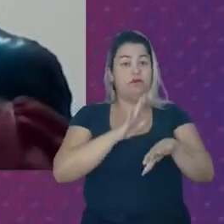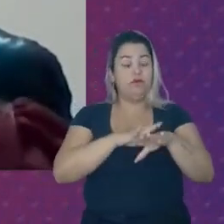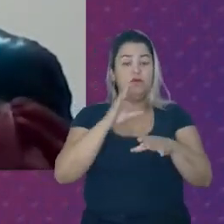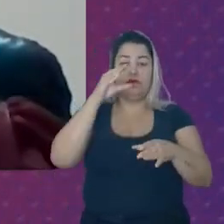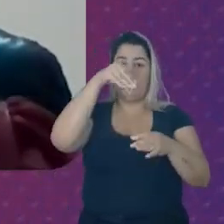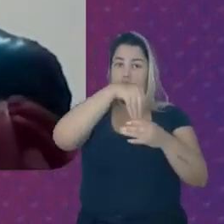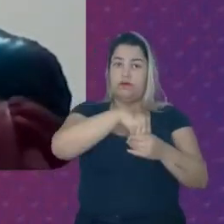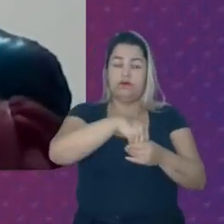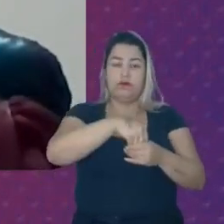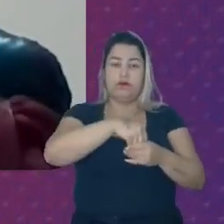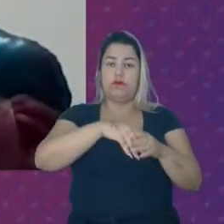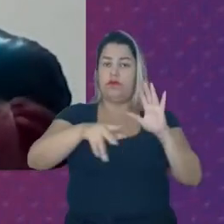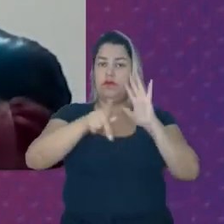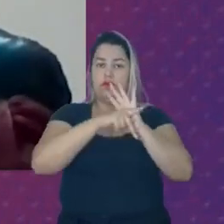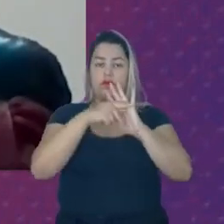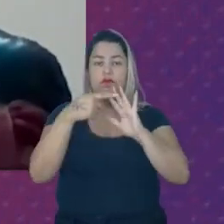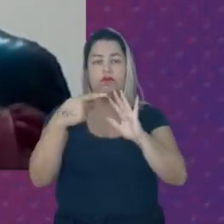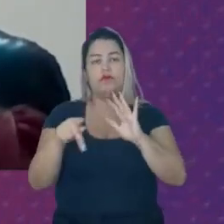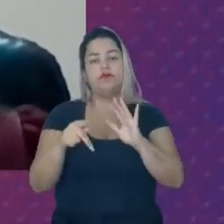dentro da